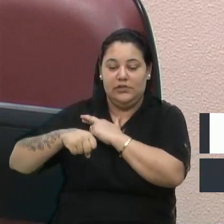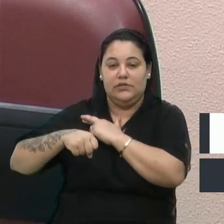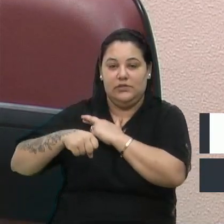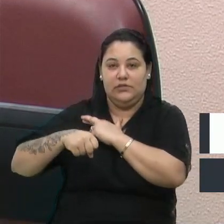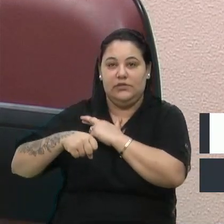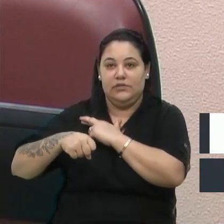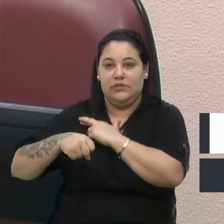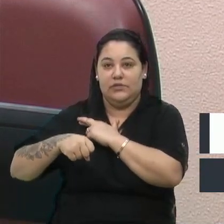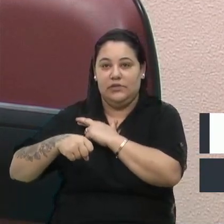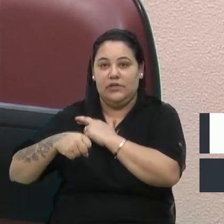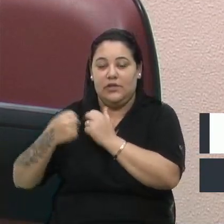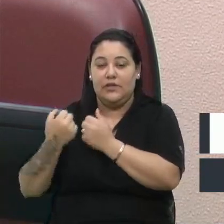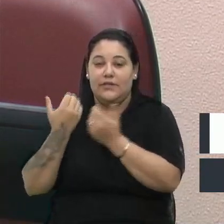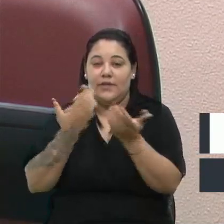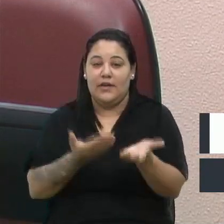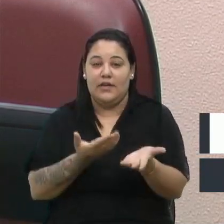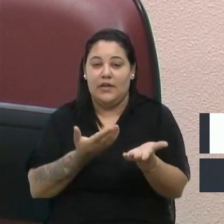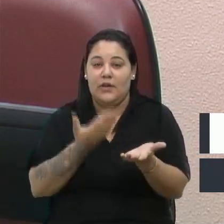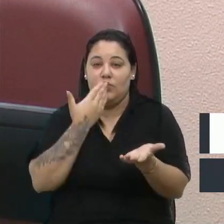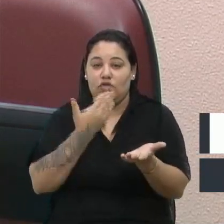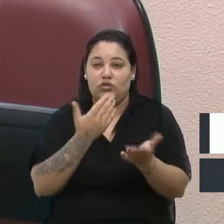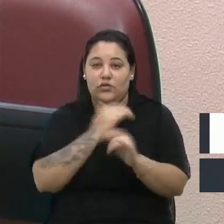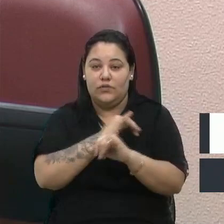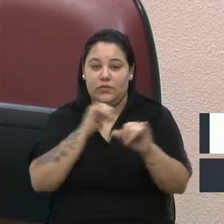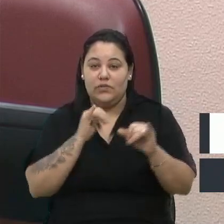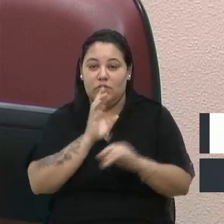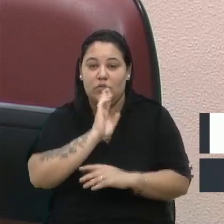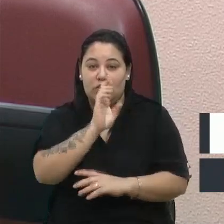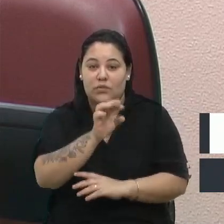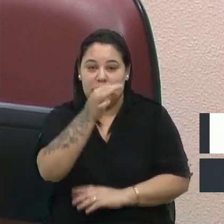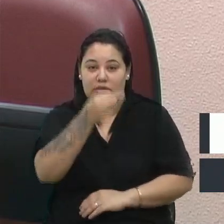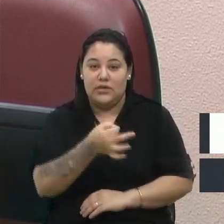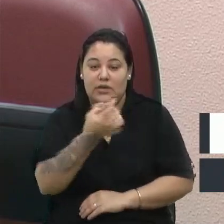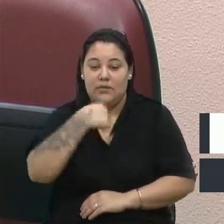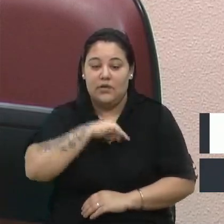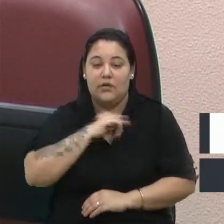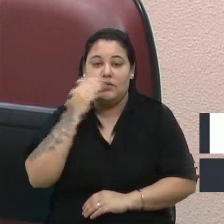proporcionar esse pedido de informação com respostas pertinentes para a gente saber